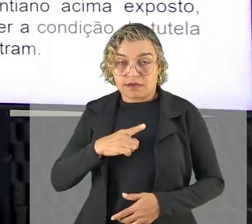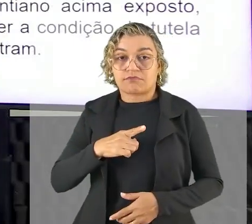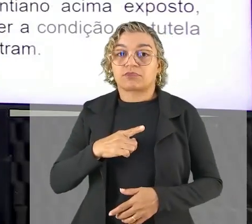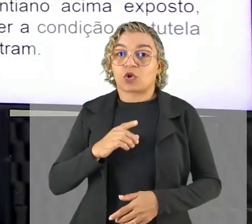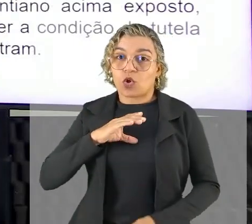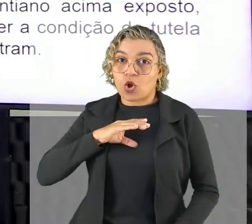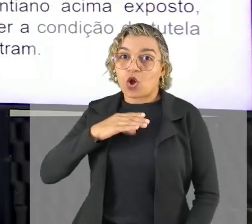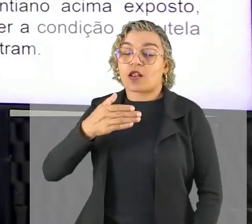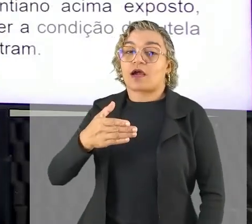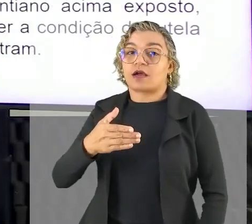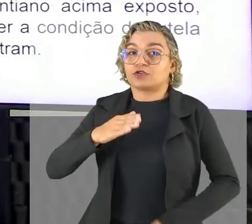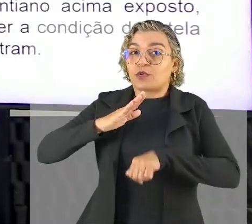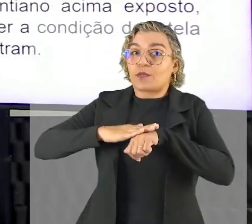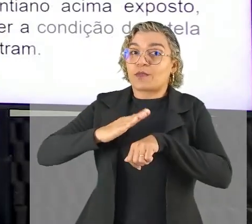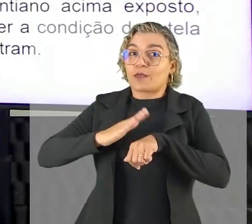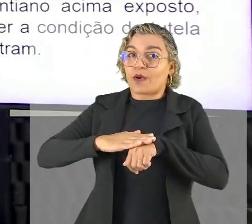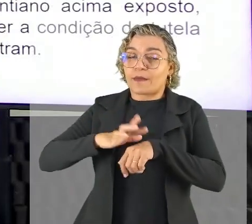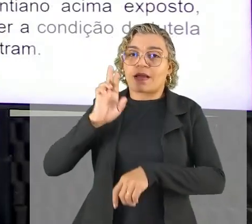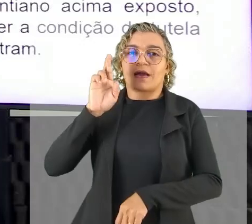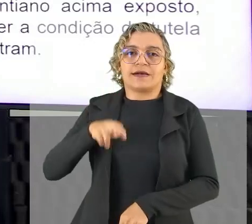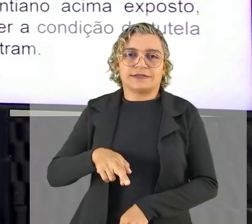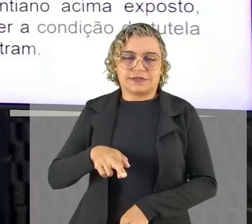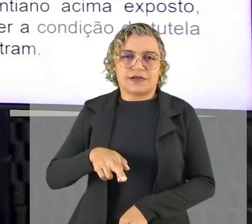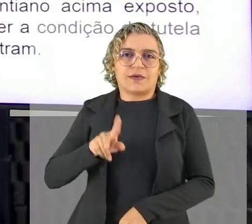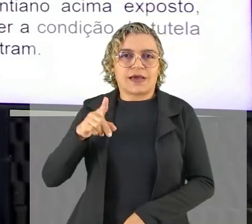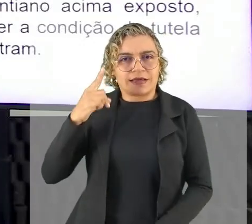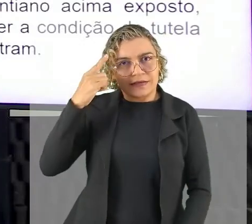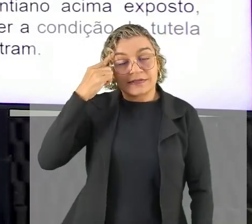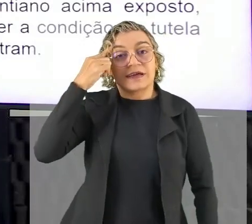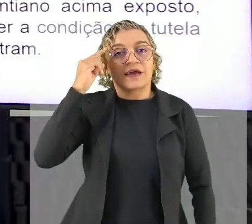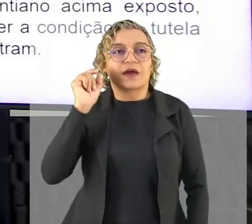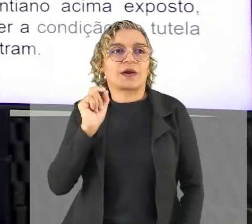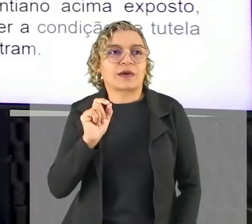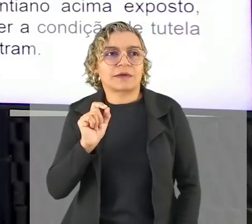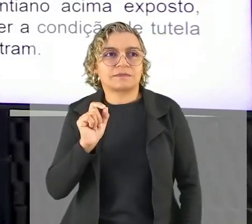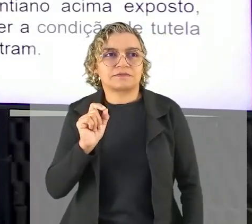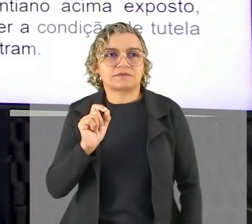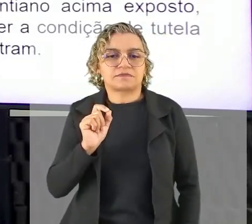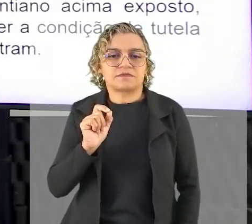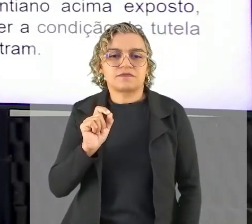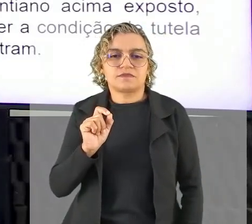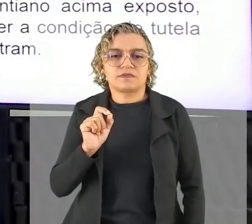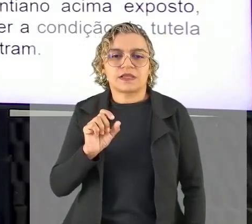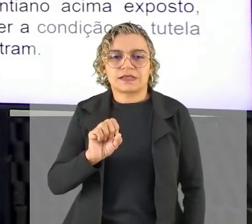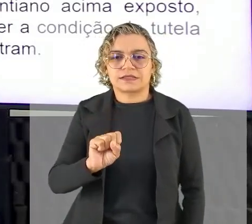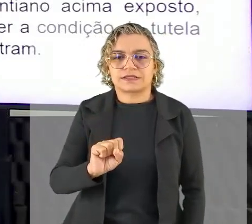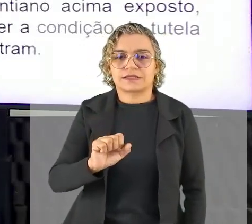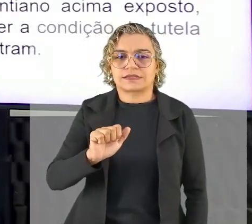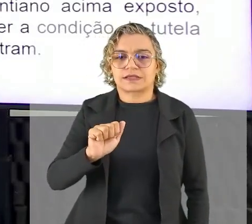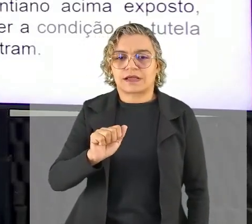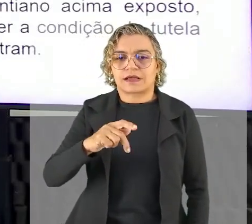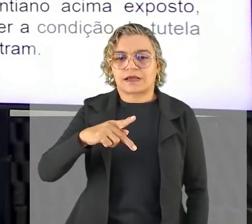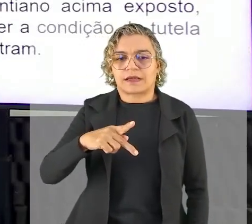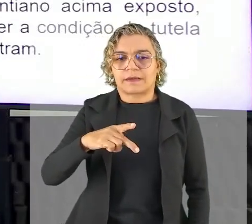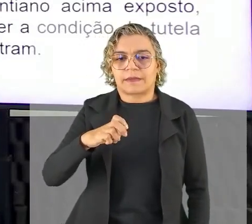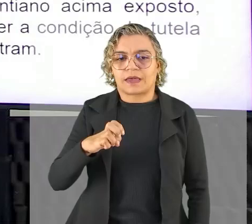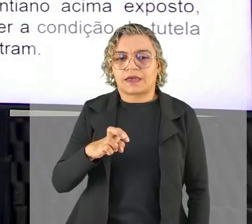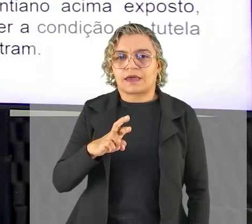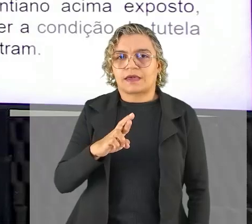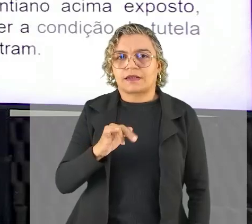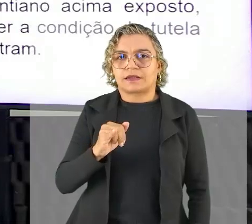própria razão, é a tradução de uma ideia que ele vai chamar de sapere aude. Né? Sapere aude significa ousa